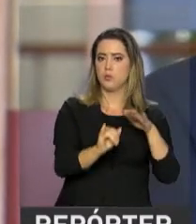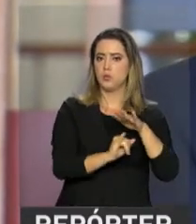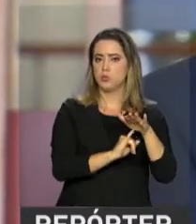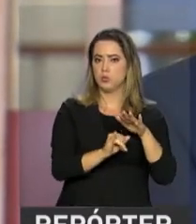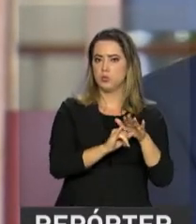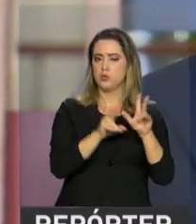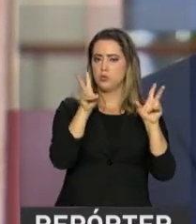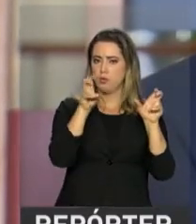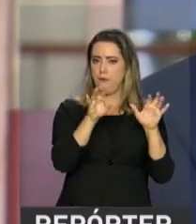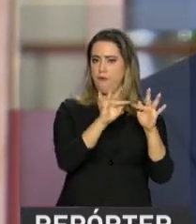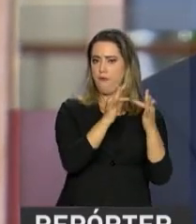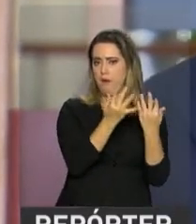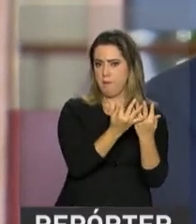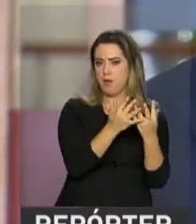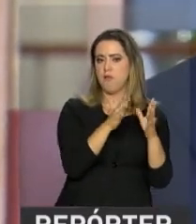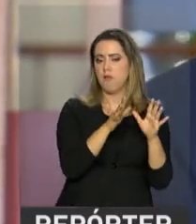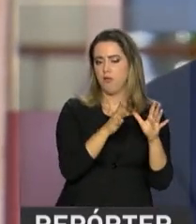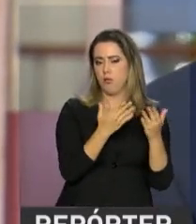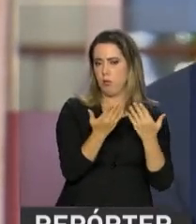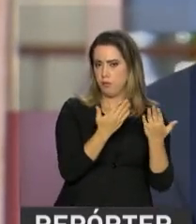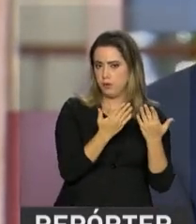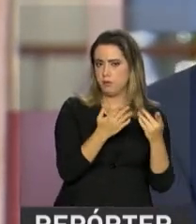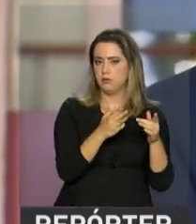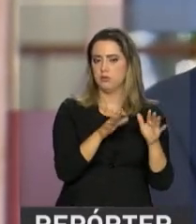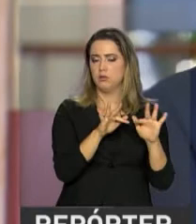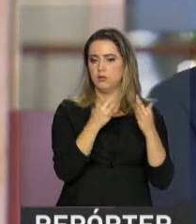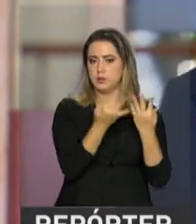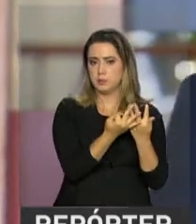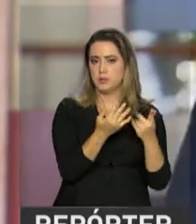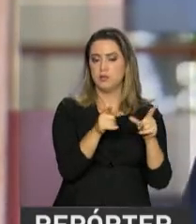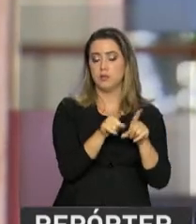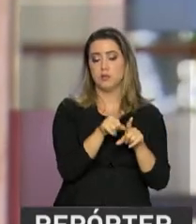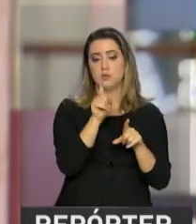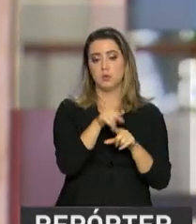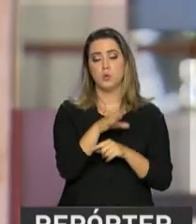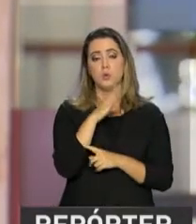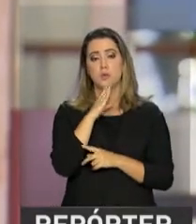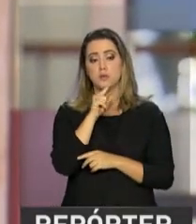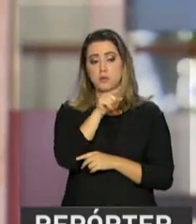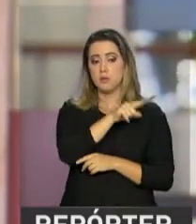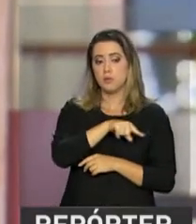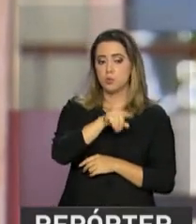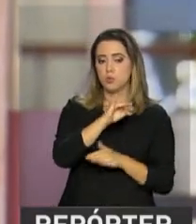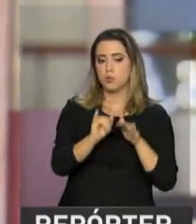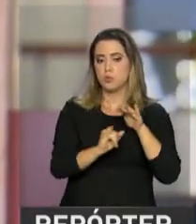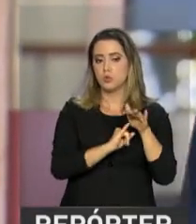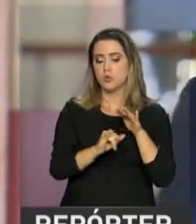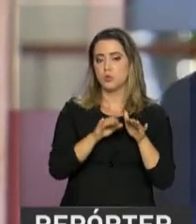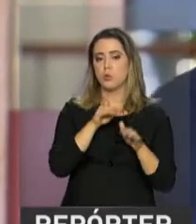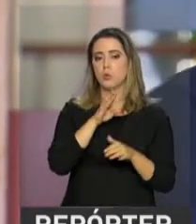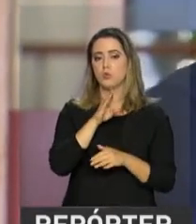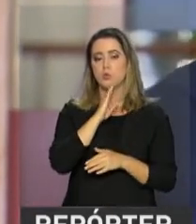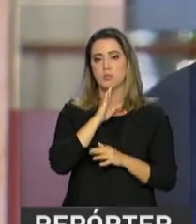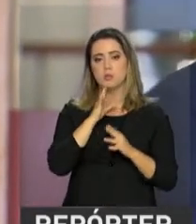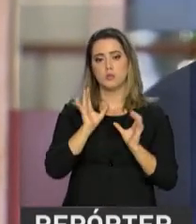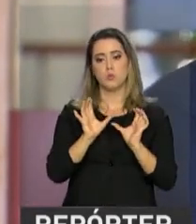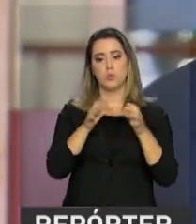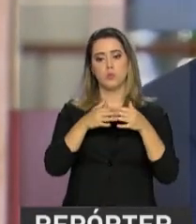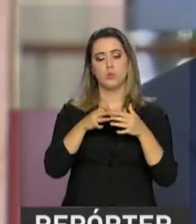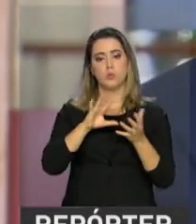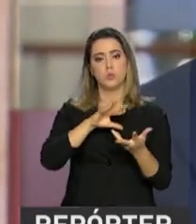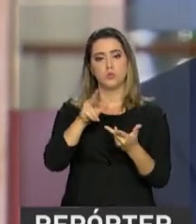isso significa o reconhecimento por parte da Agência Internacional de Energia